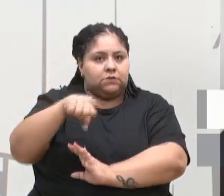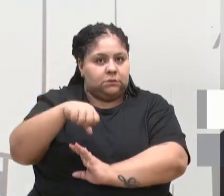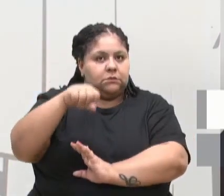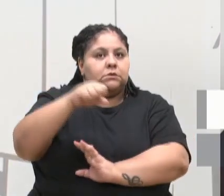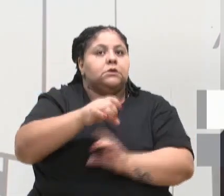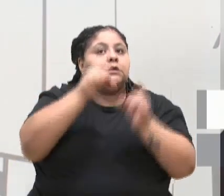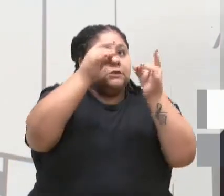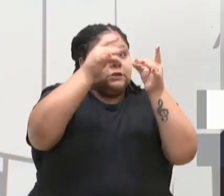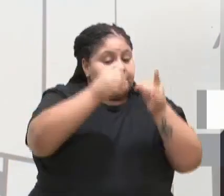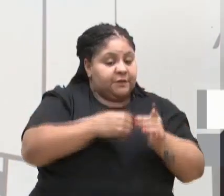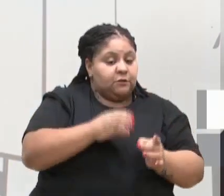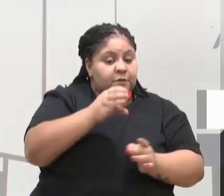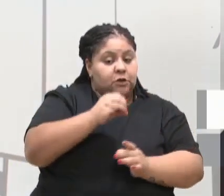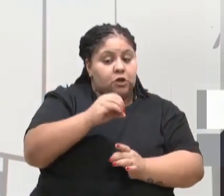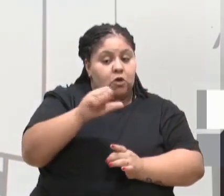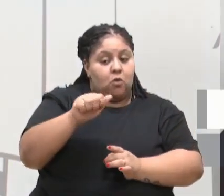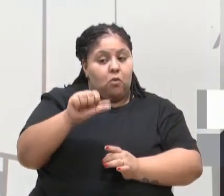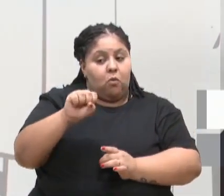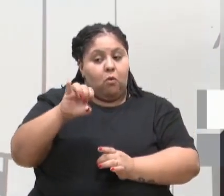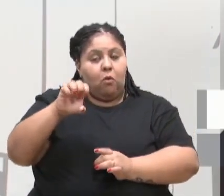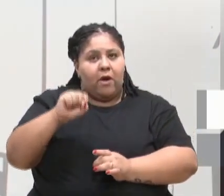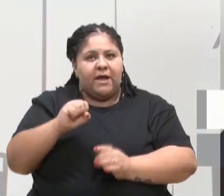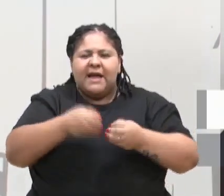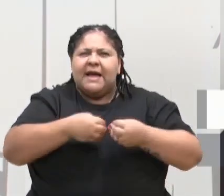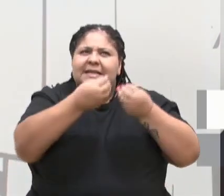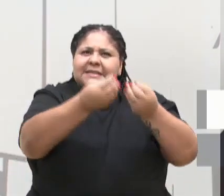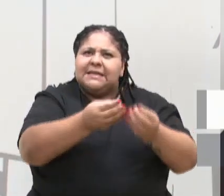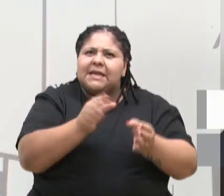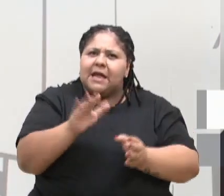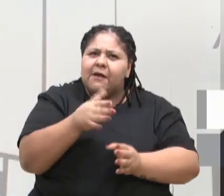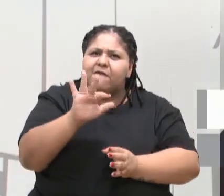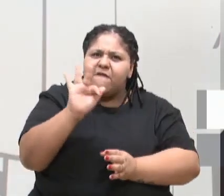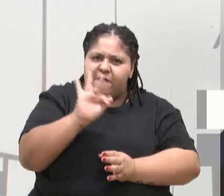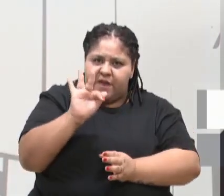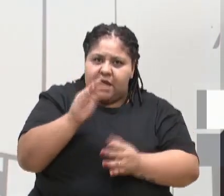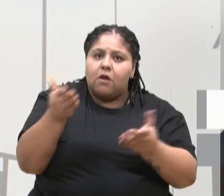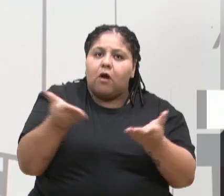Parque Oásis. A entrega está prevista agora para fevereiro.